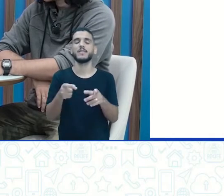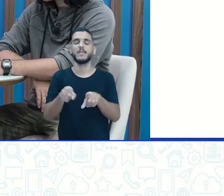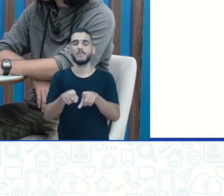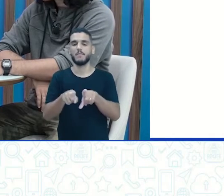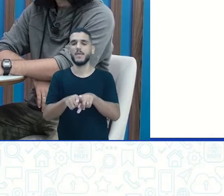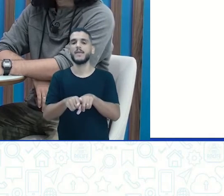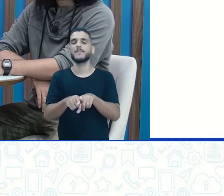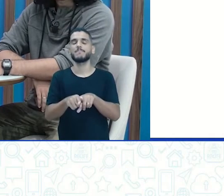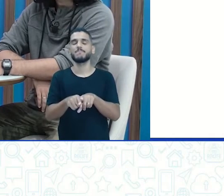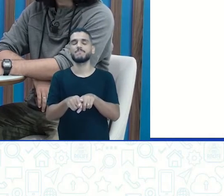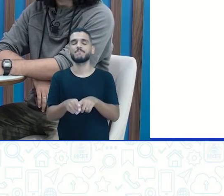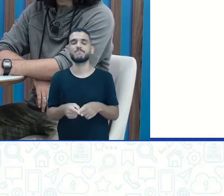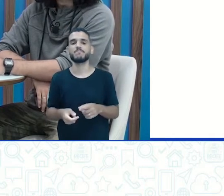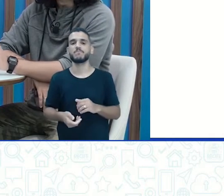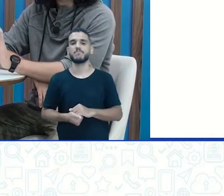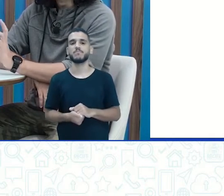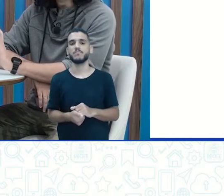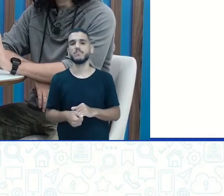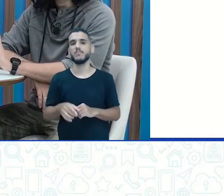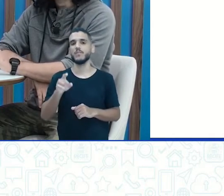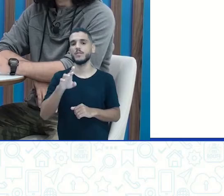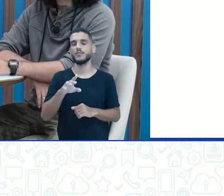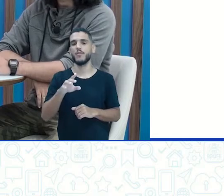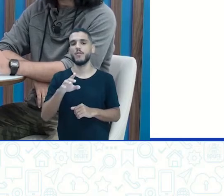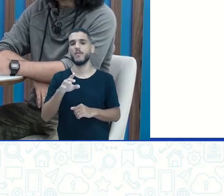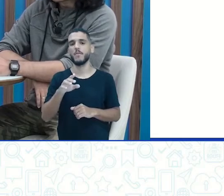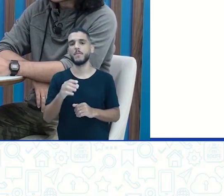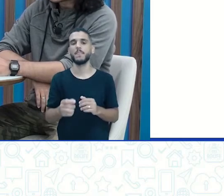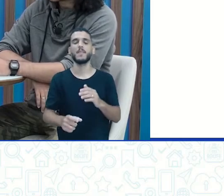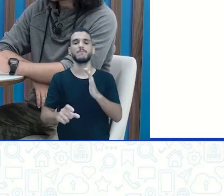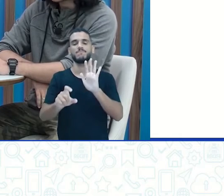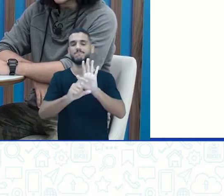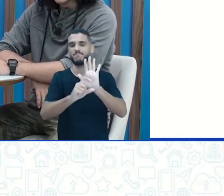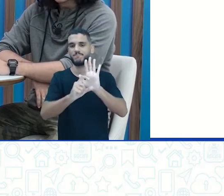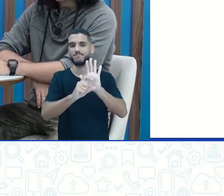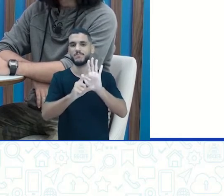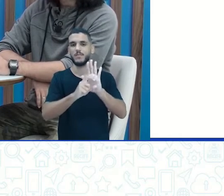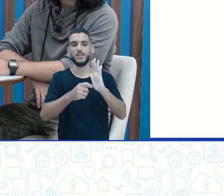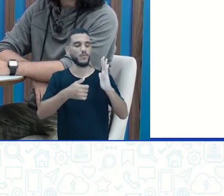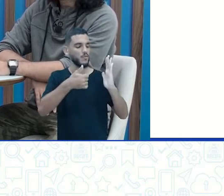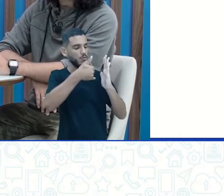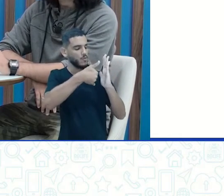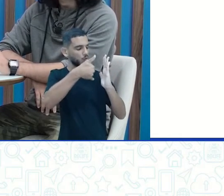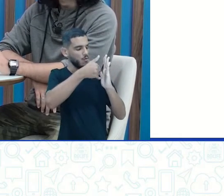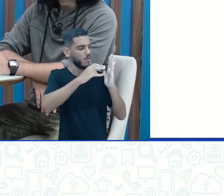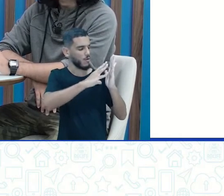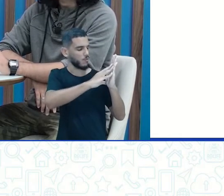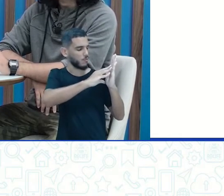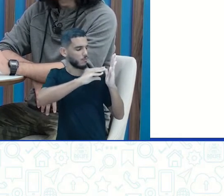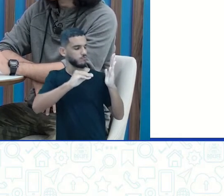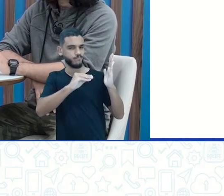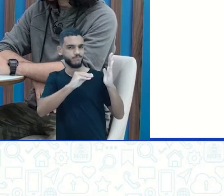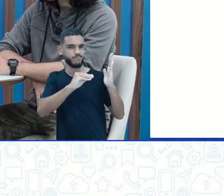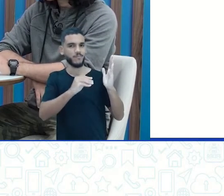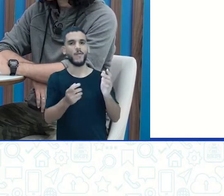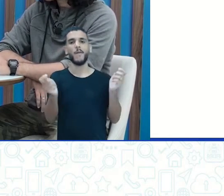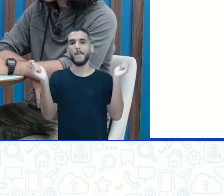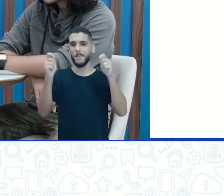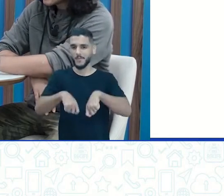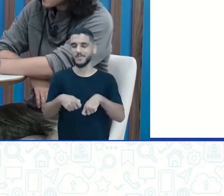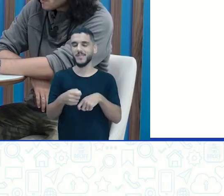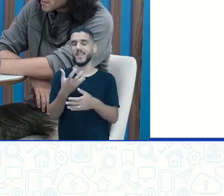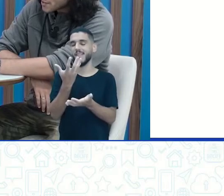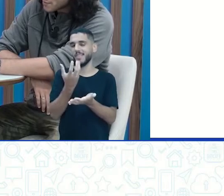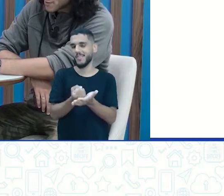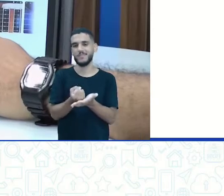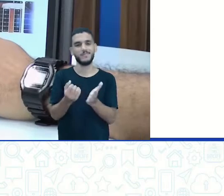instalarem ele é só apontar o leitor de QR Code na tela e aí vocês vão conseguir fazer o download